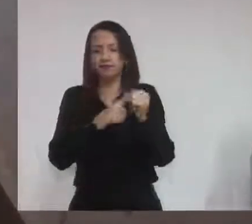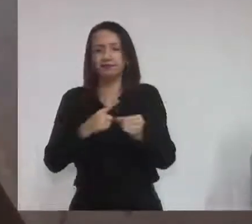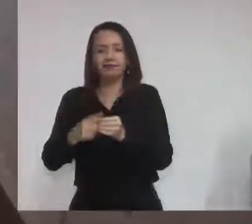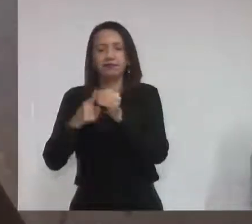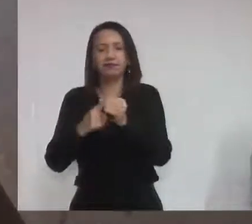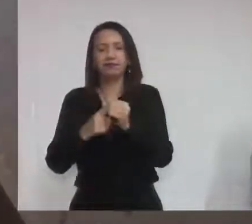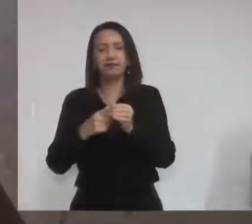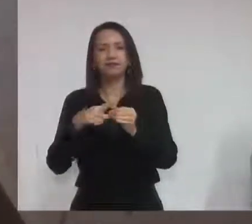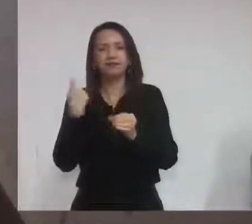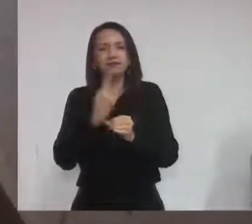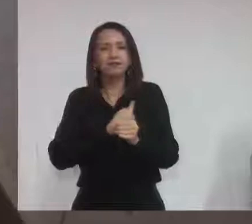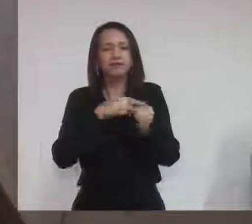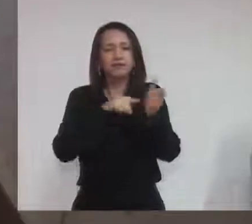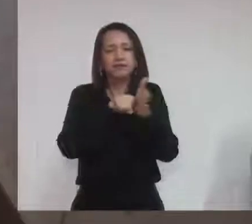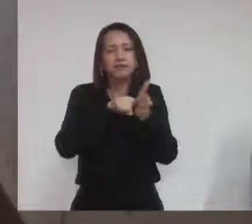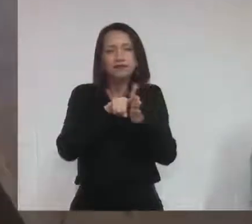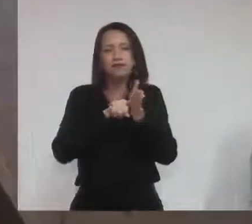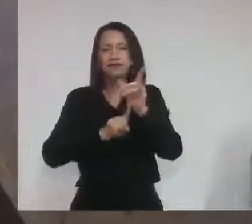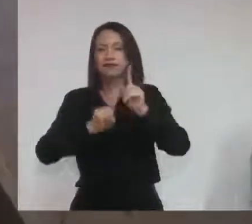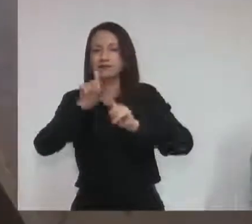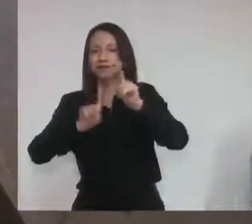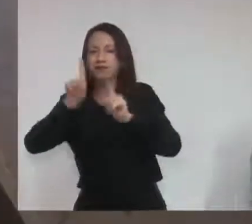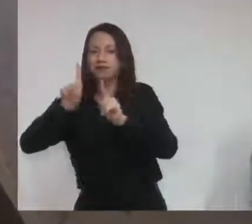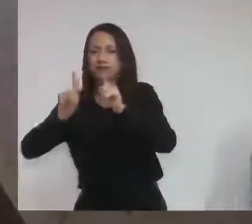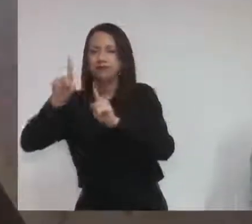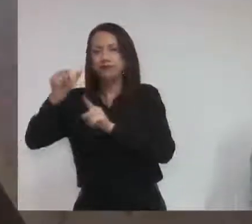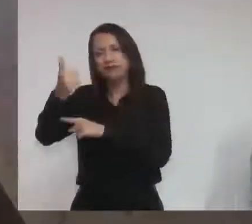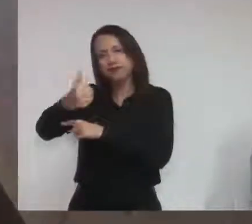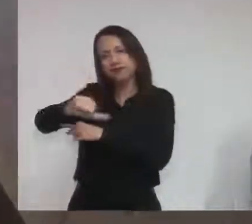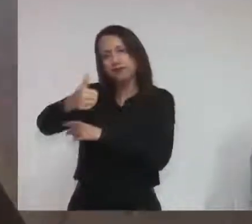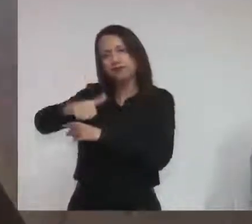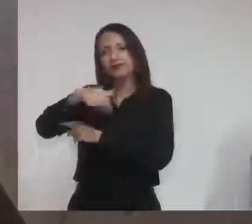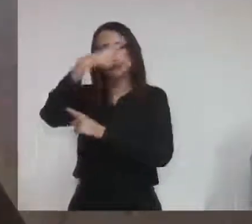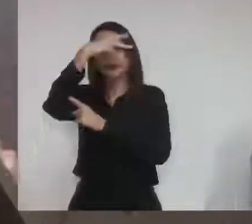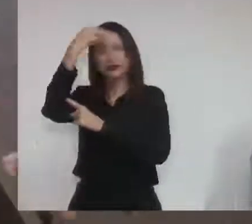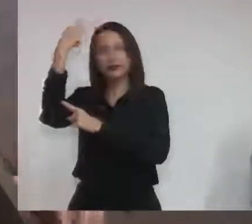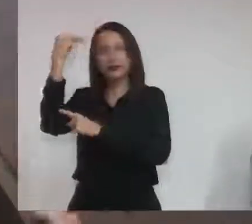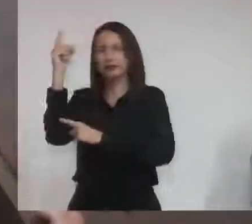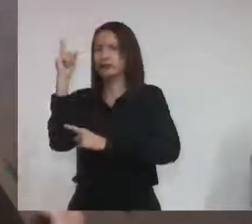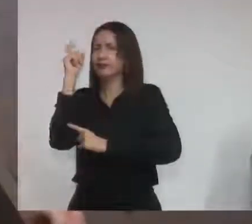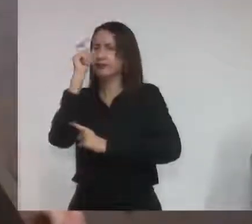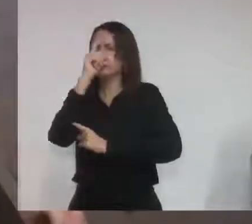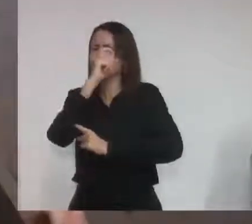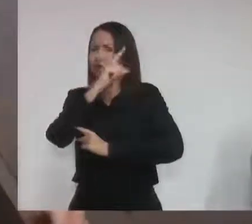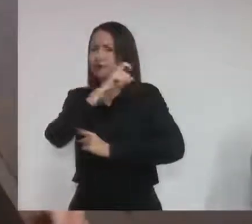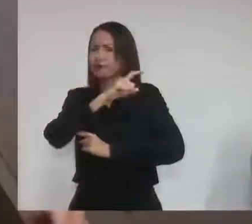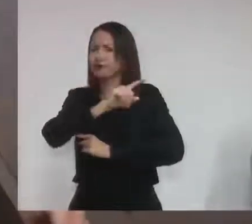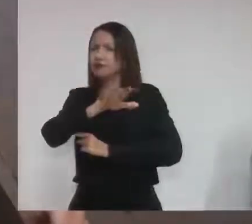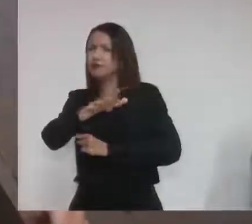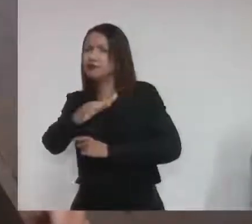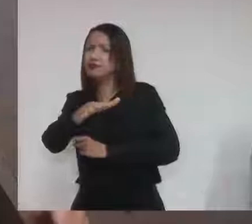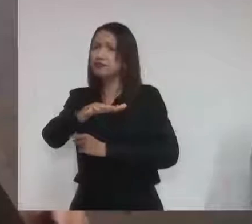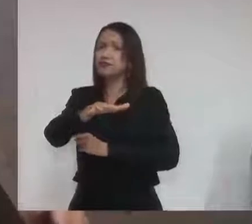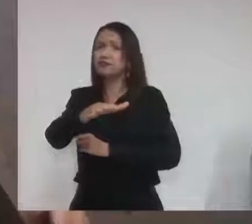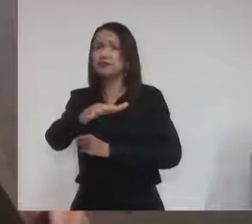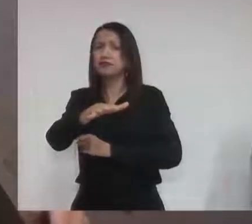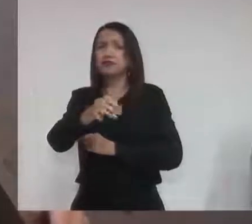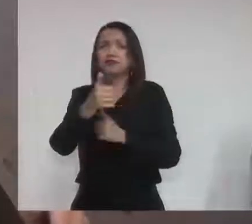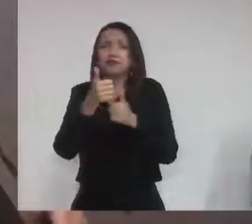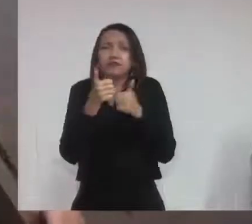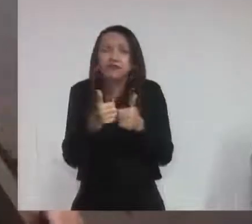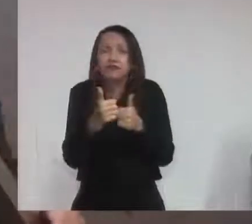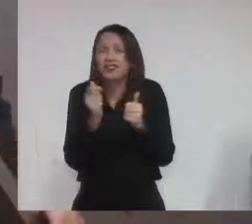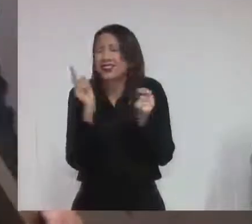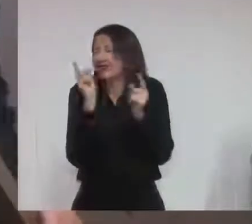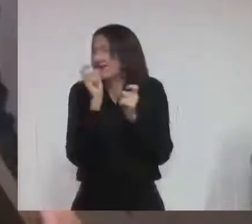pegar todas as pesquisas de avaliação de prefeitos, é difícil aquele que está avaliado como razoável sequer. Bom é raríssimo,